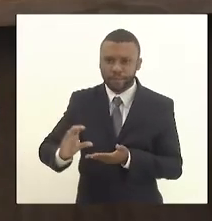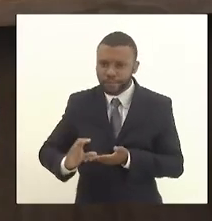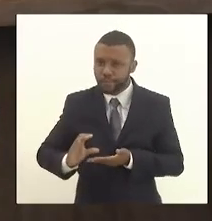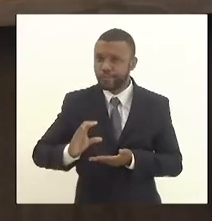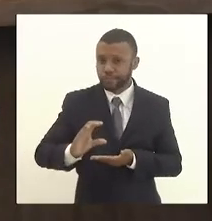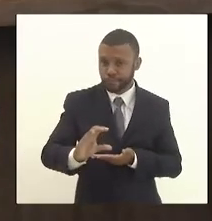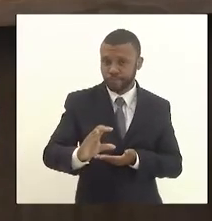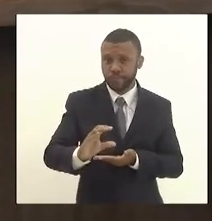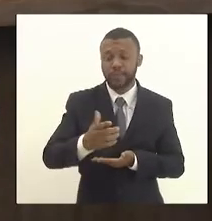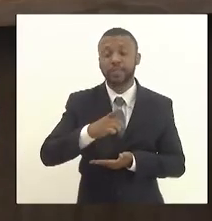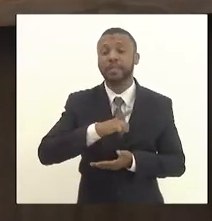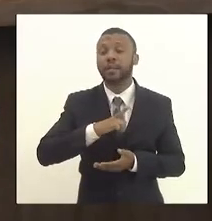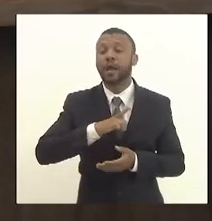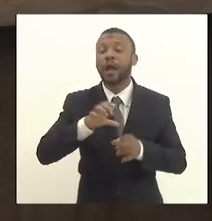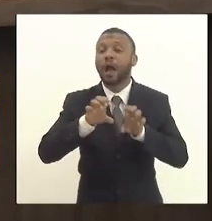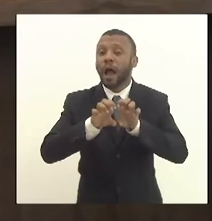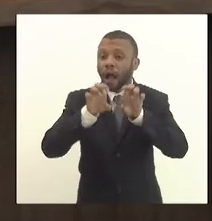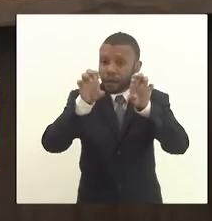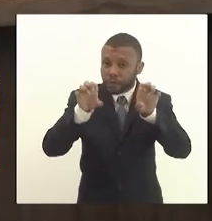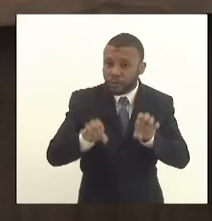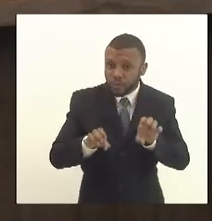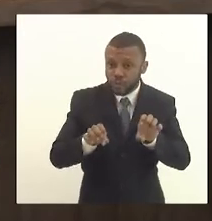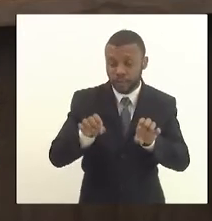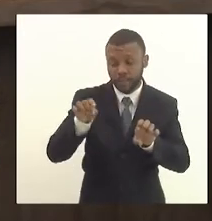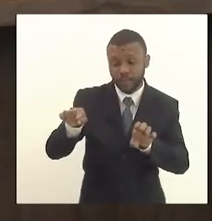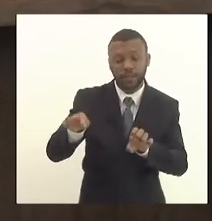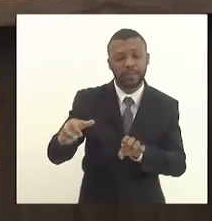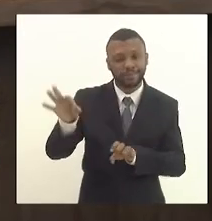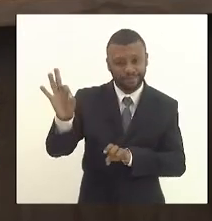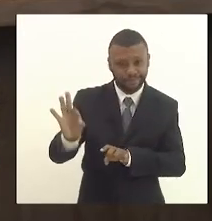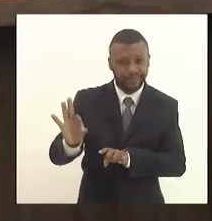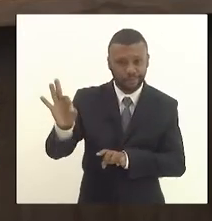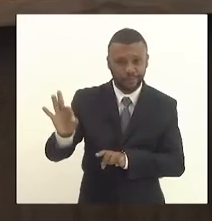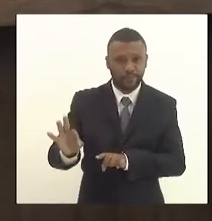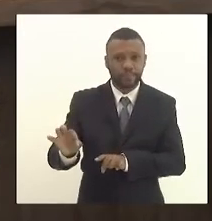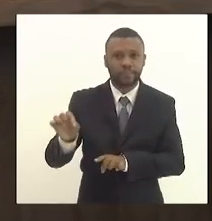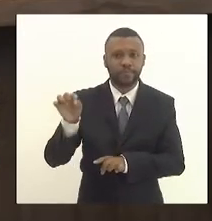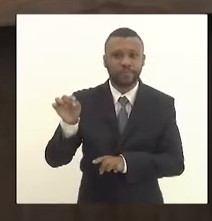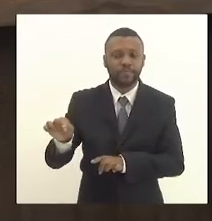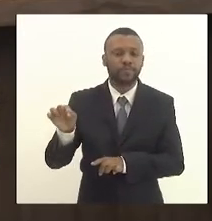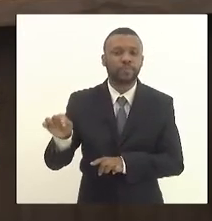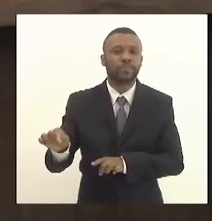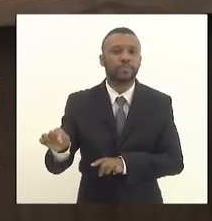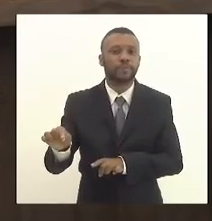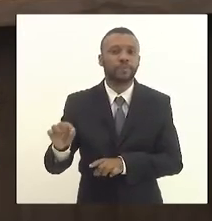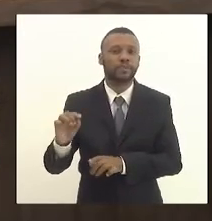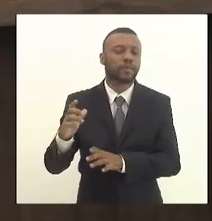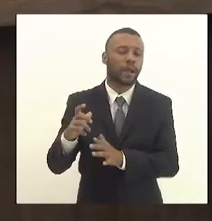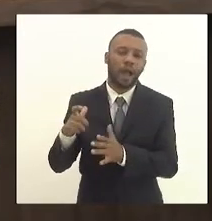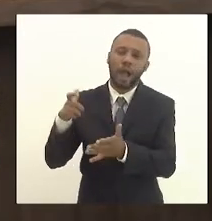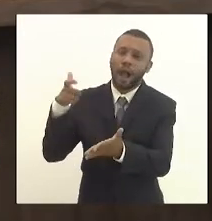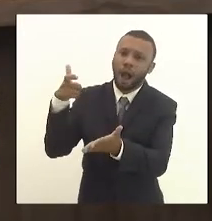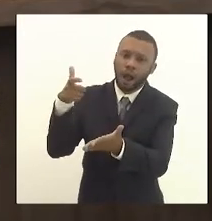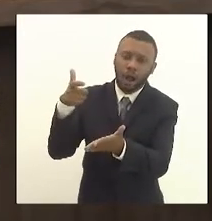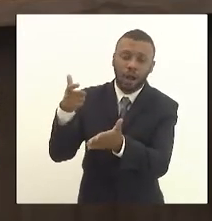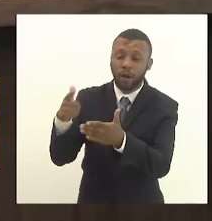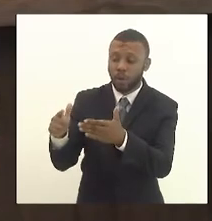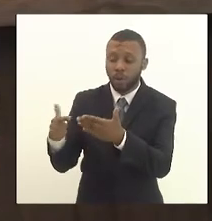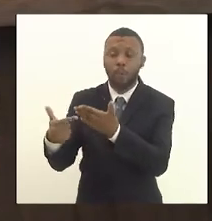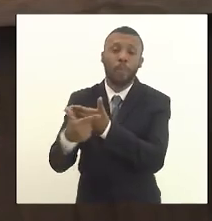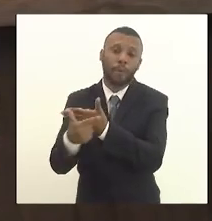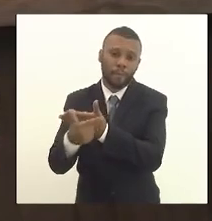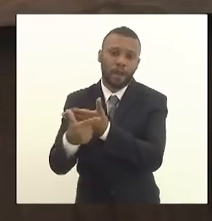a própria estrutura da emissão das debêntures compra, né, os papéis